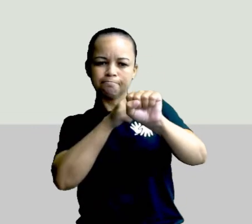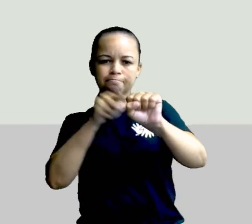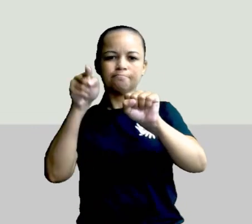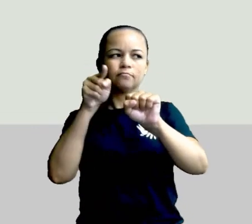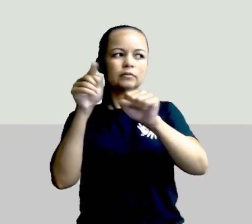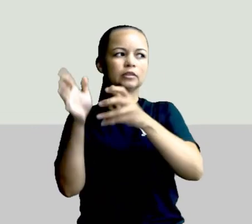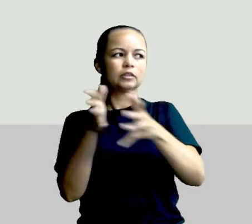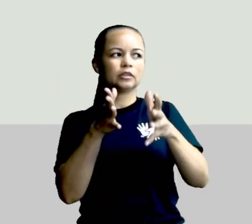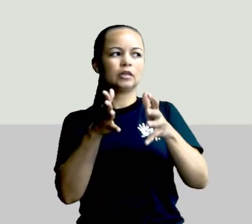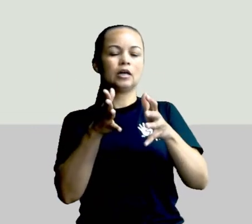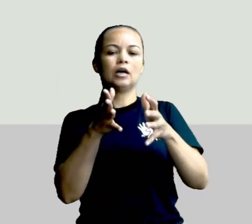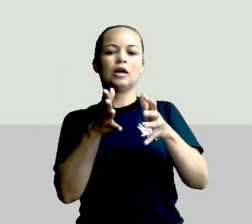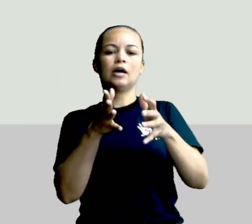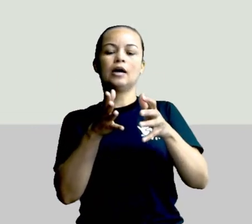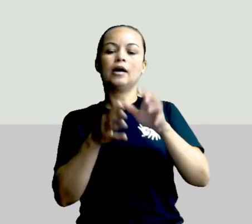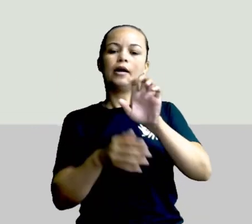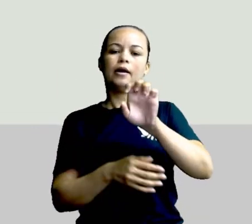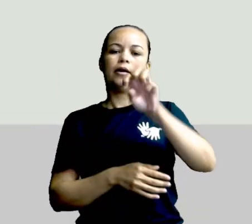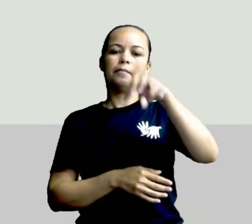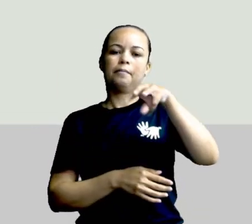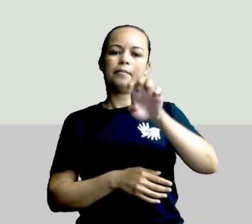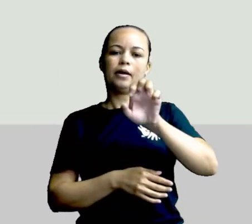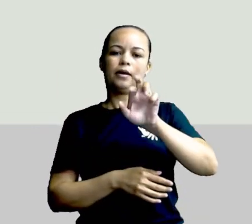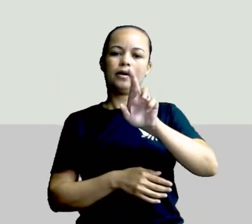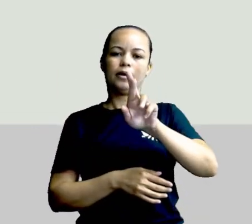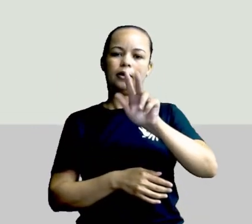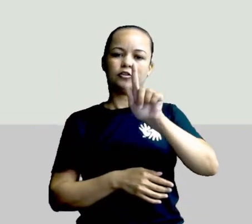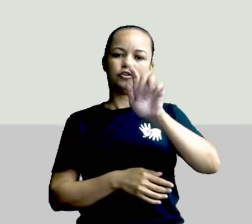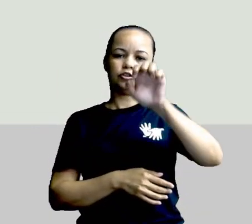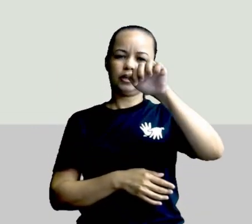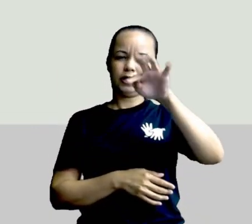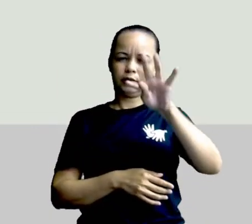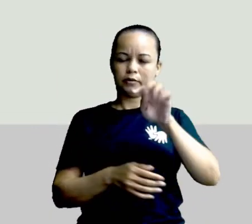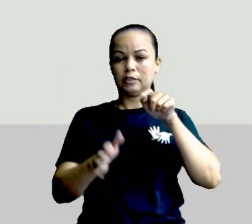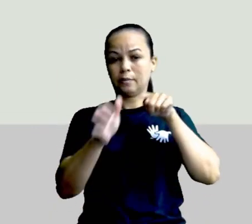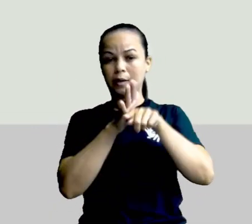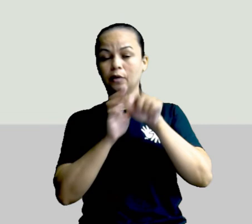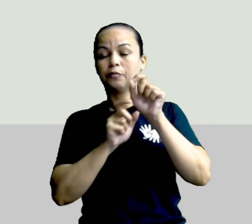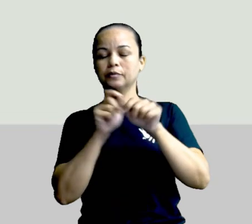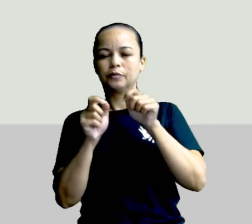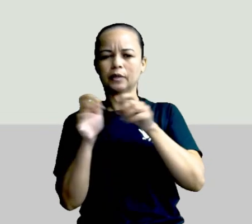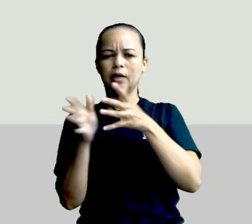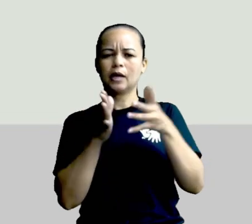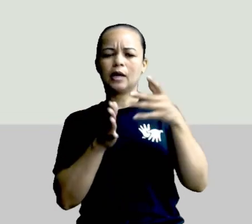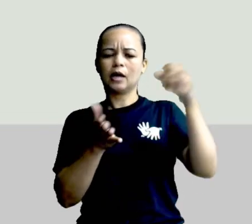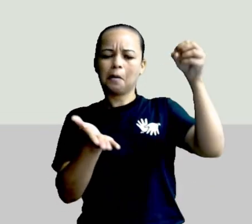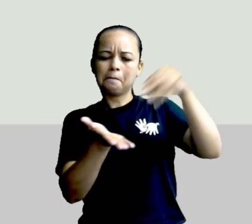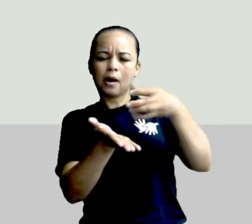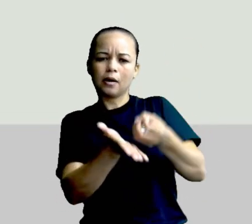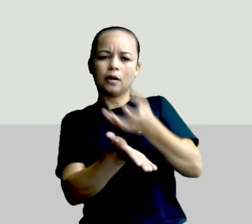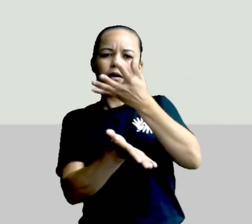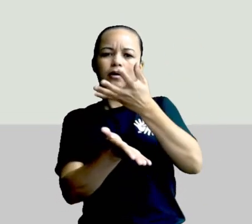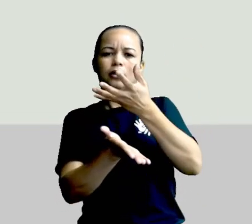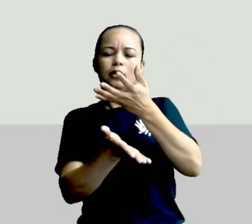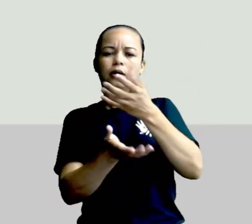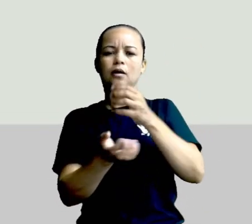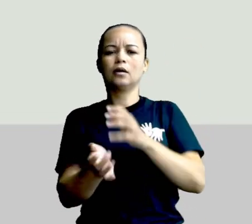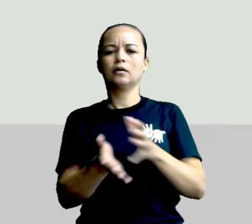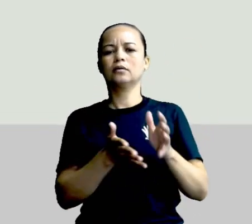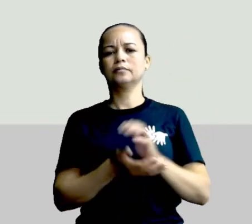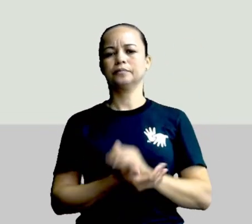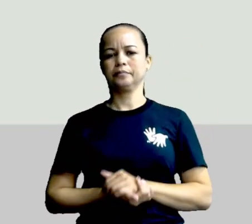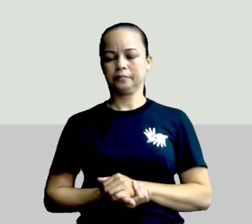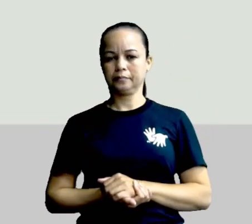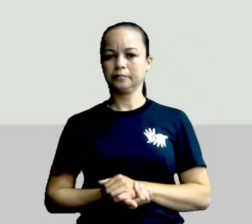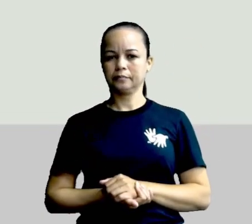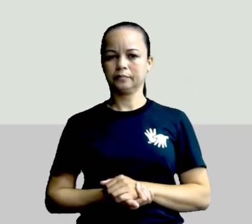superfície S, tá? E os componentes de raios emergentes, tá vendo aí? A pergunta é a seguinte: essa figura ilustra